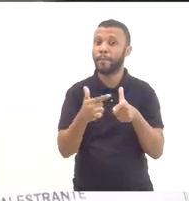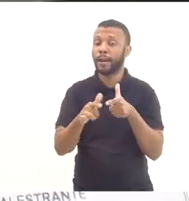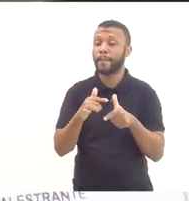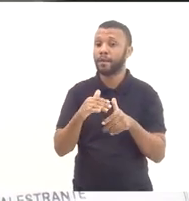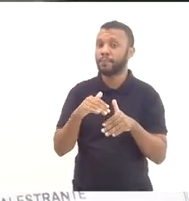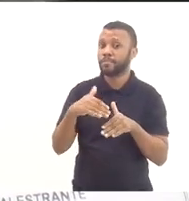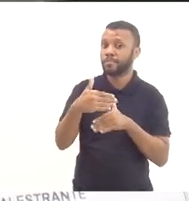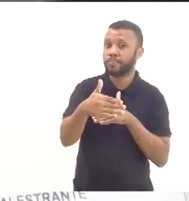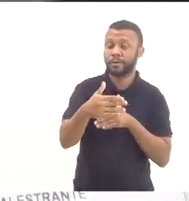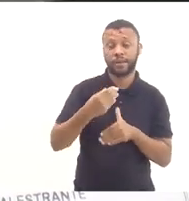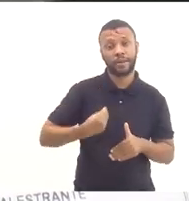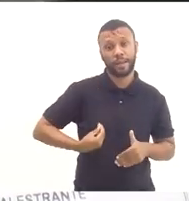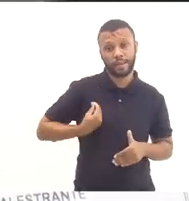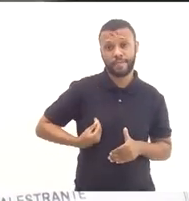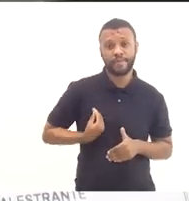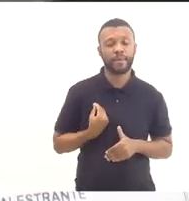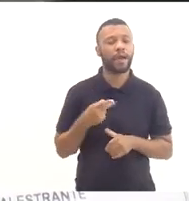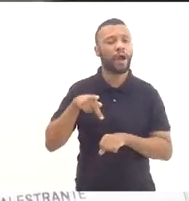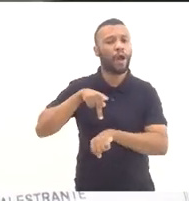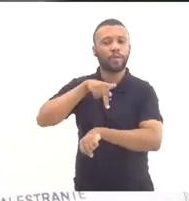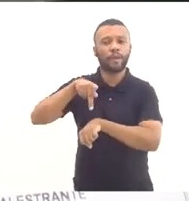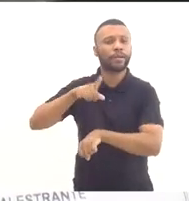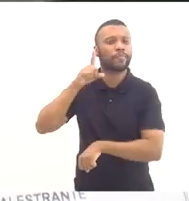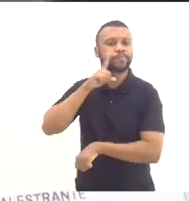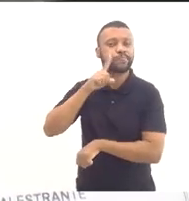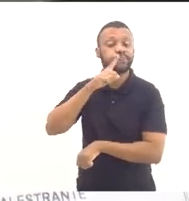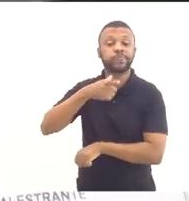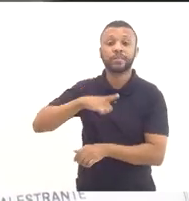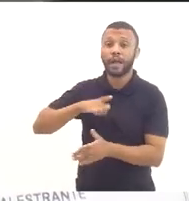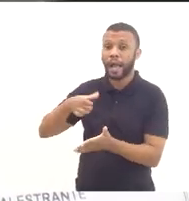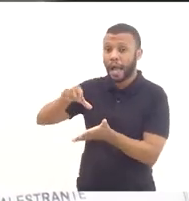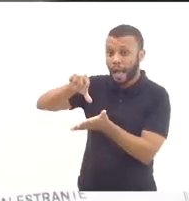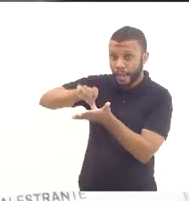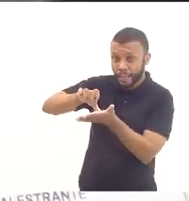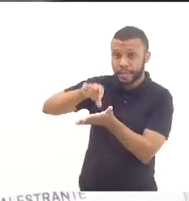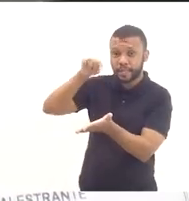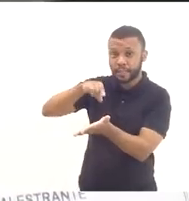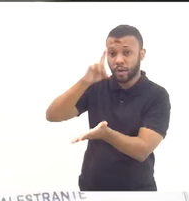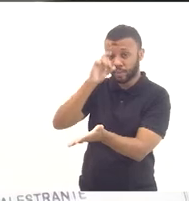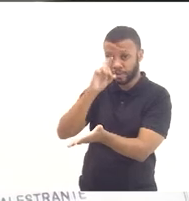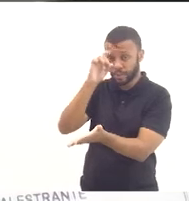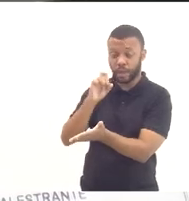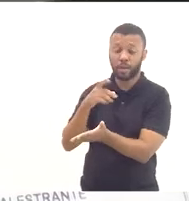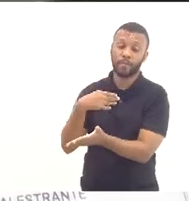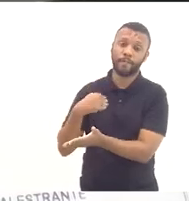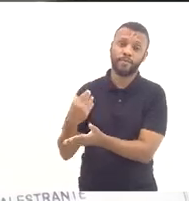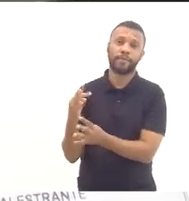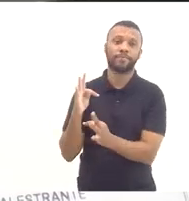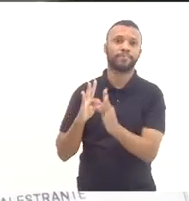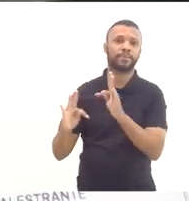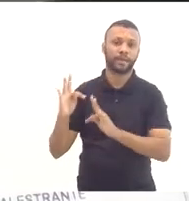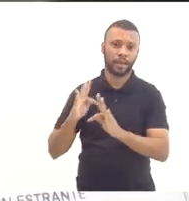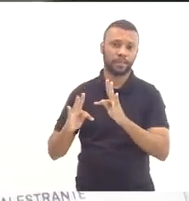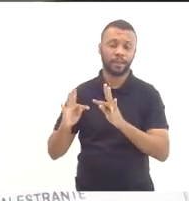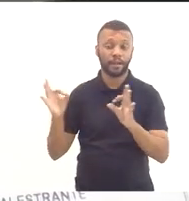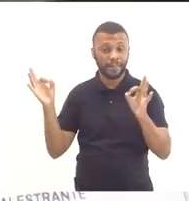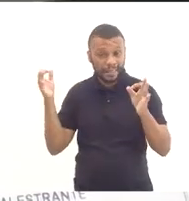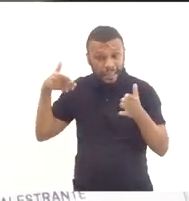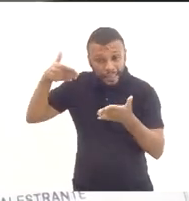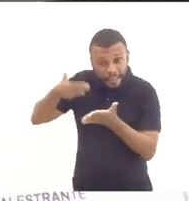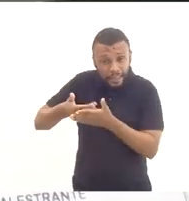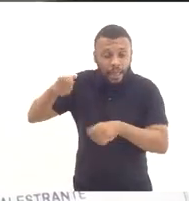Ela vivia lá nos Estados Unidos onde fica a clínica que hoje meu filho se trata e essa e a sua mãe prontamente me chamou no Skype